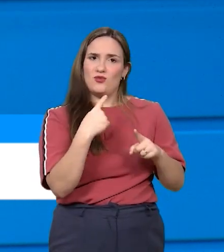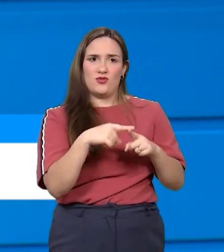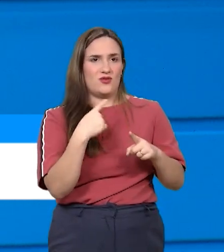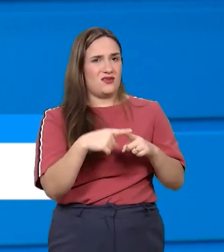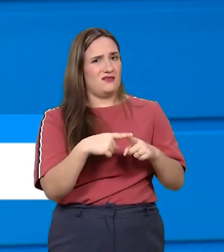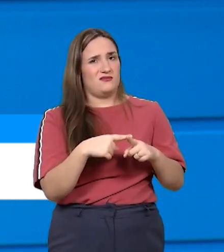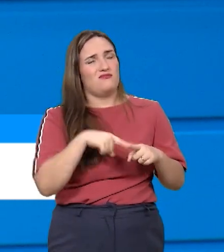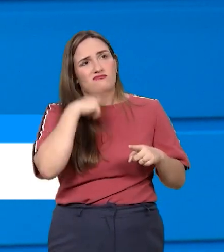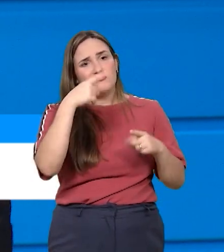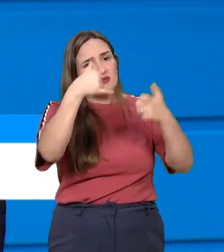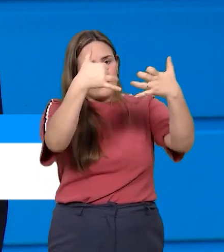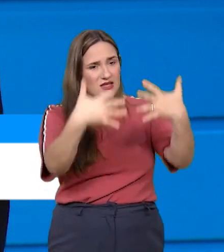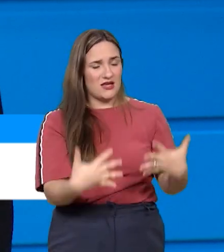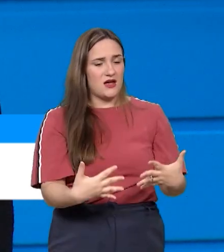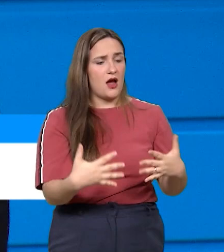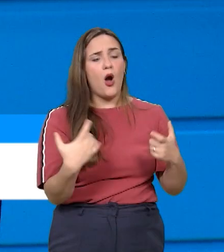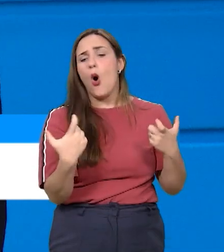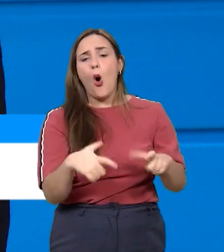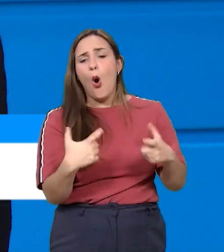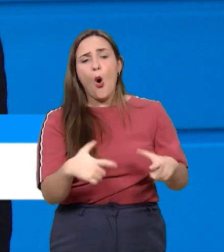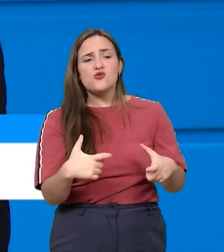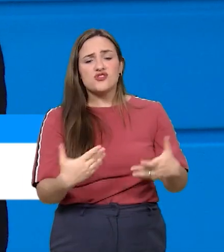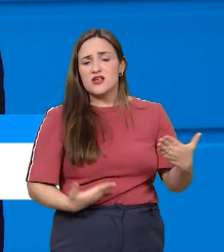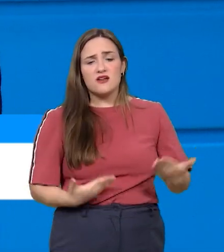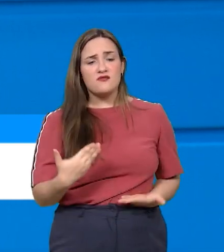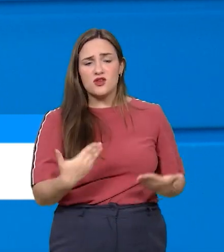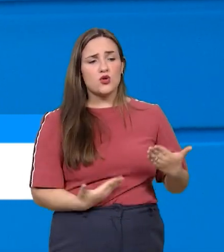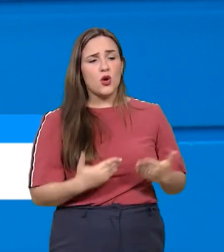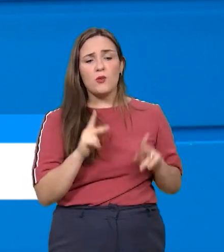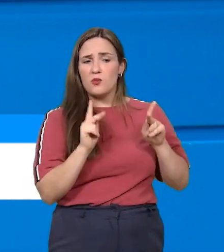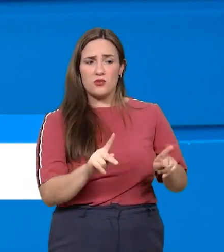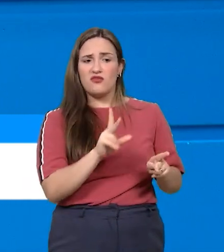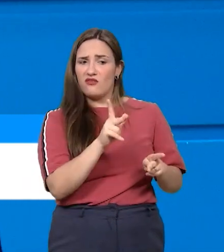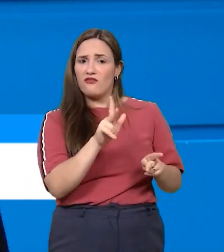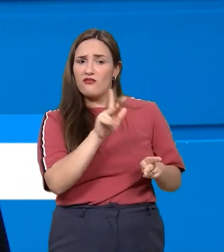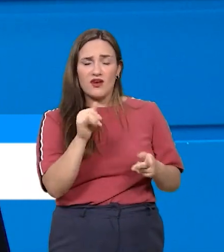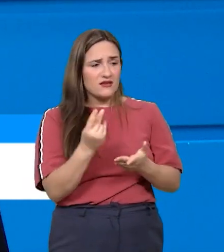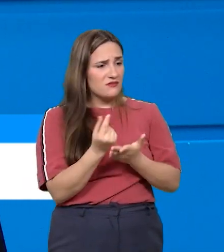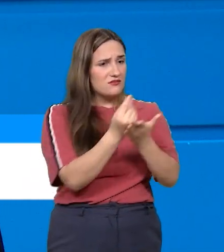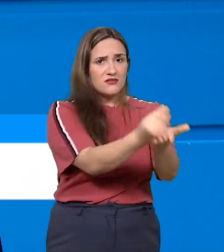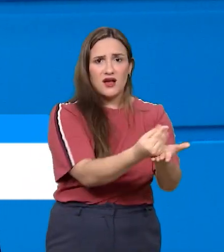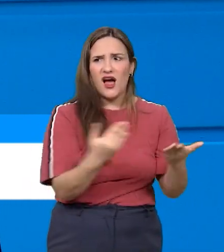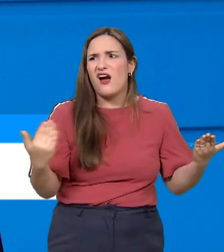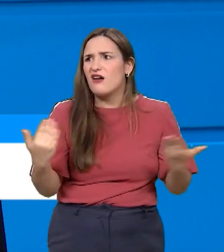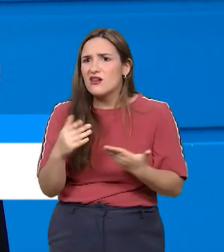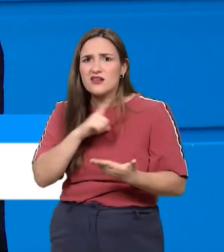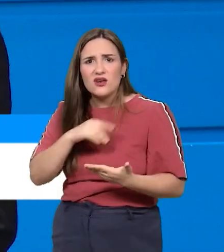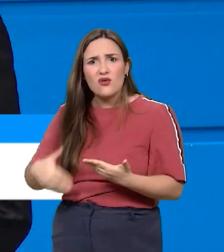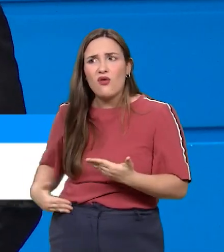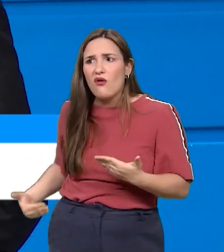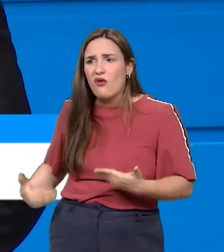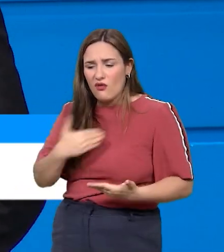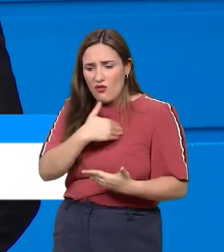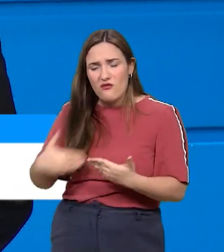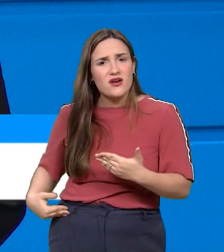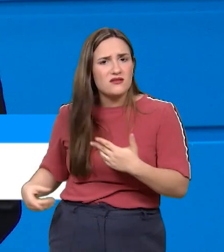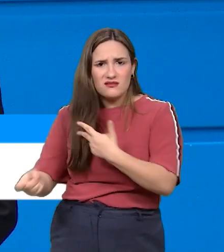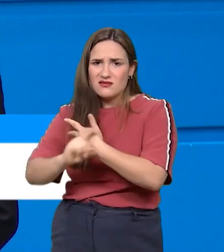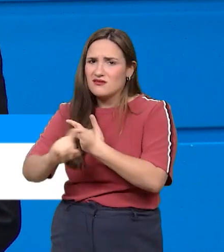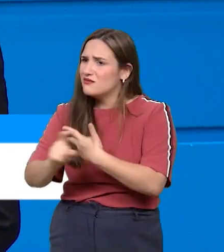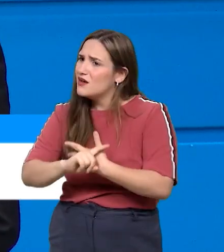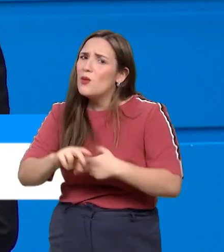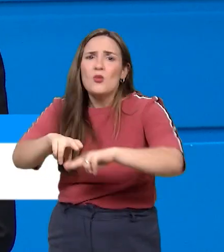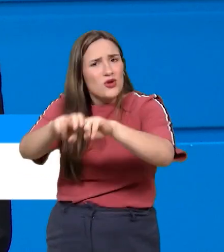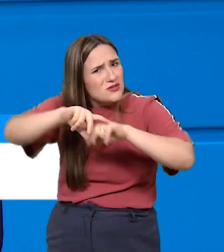CACEMES, porque não estava sendo explicado para onde estava indo o dinheiro do servidor do Estado, agora com o aporte do governo